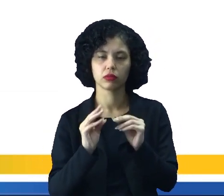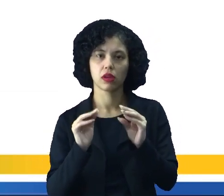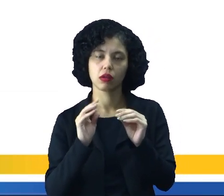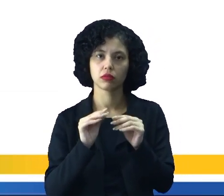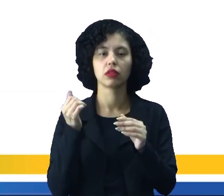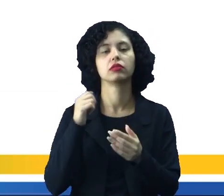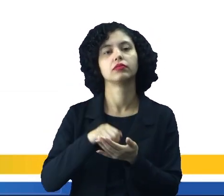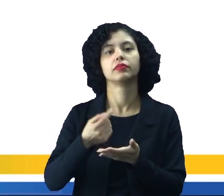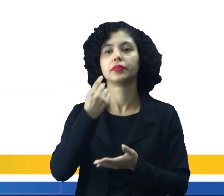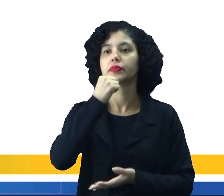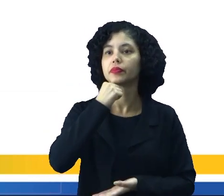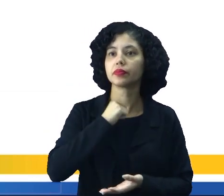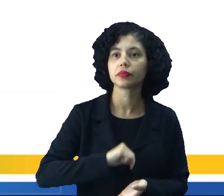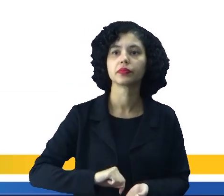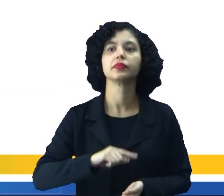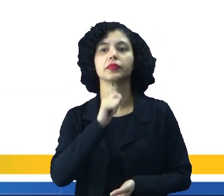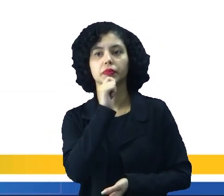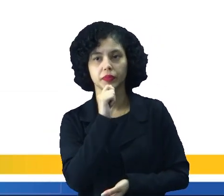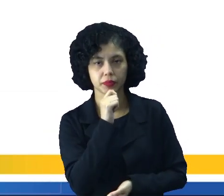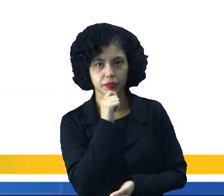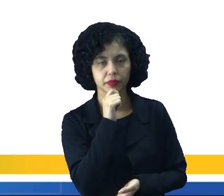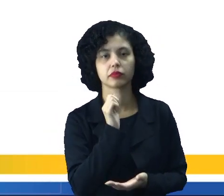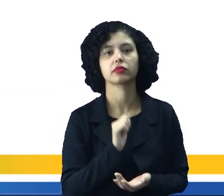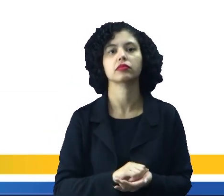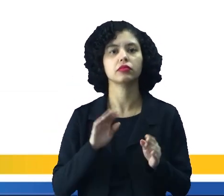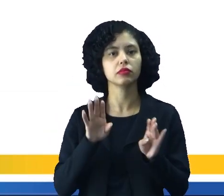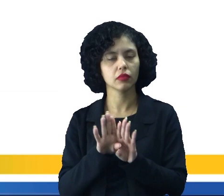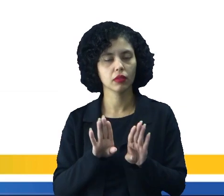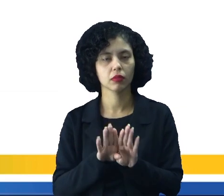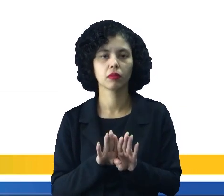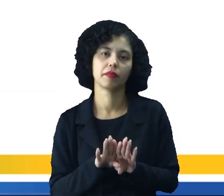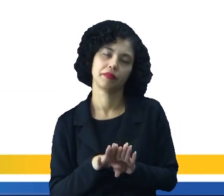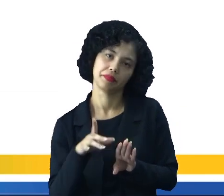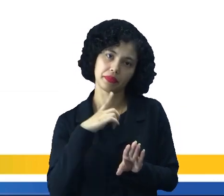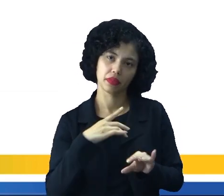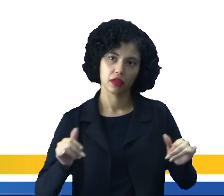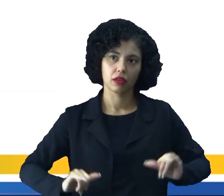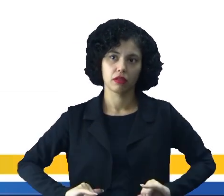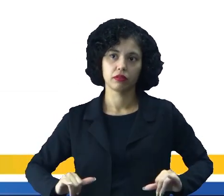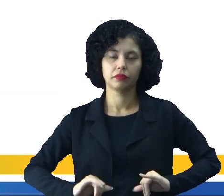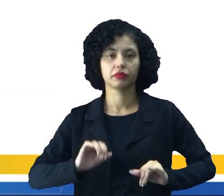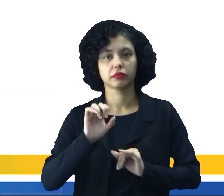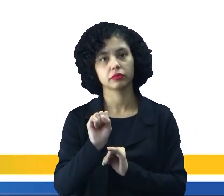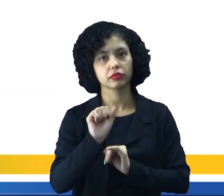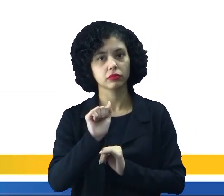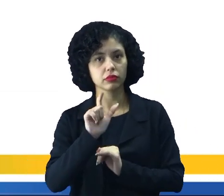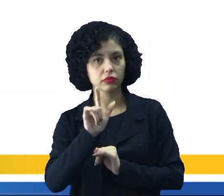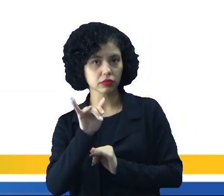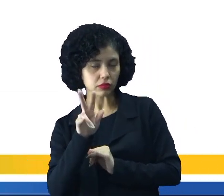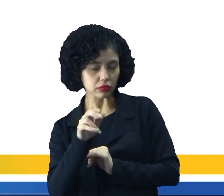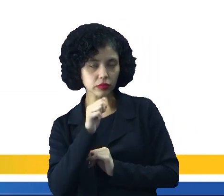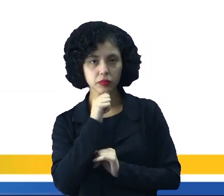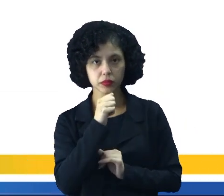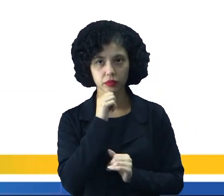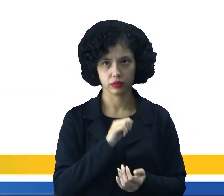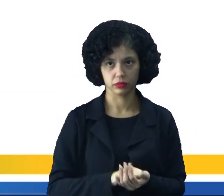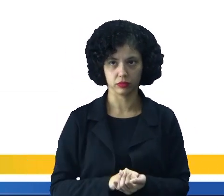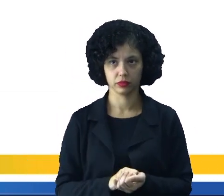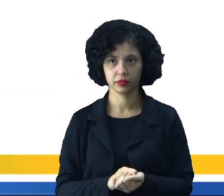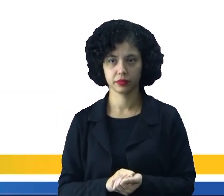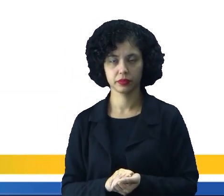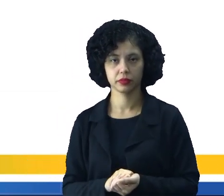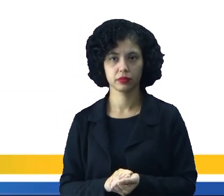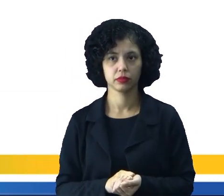triturado. Além da atuação dos dentes, o alimento na boca sofre a ação da saliva, a qual é secretada pelas glândulas